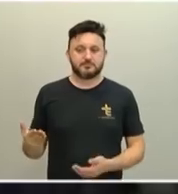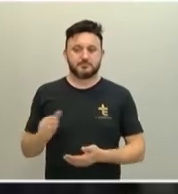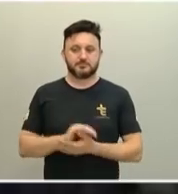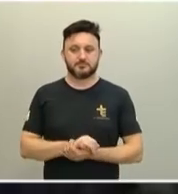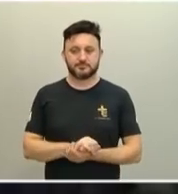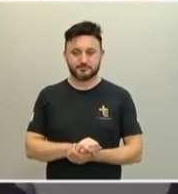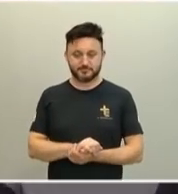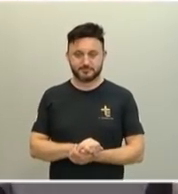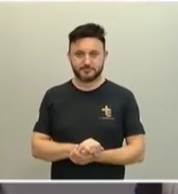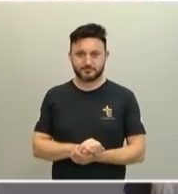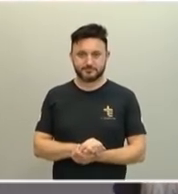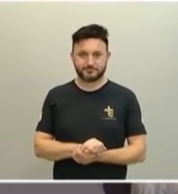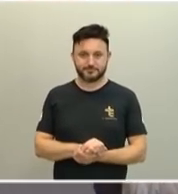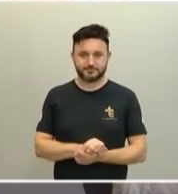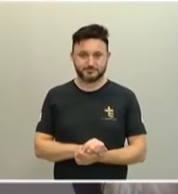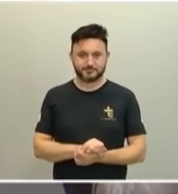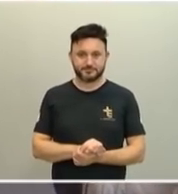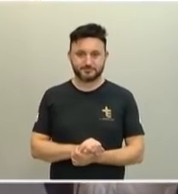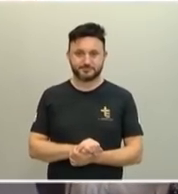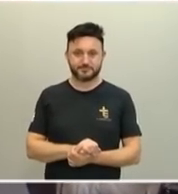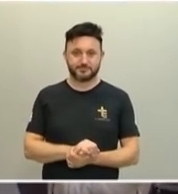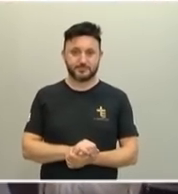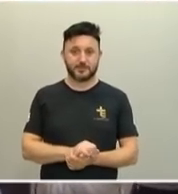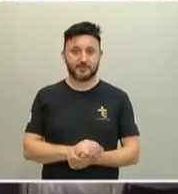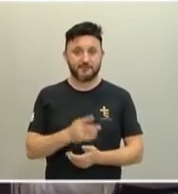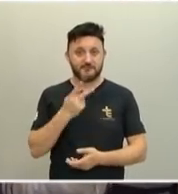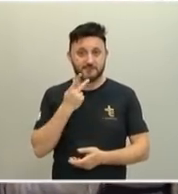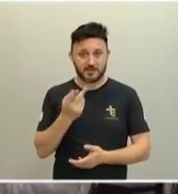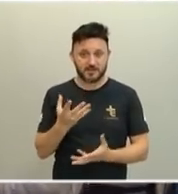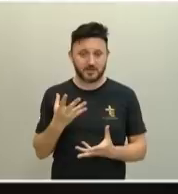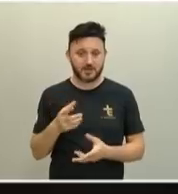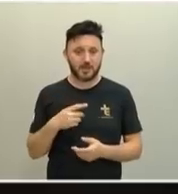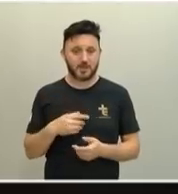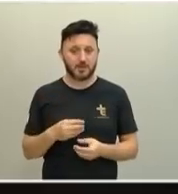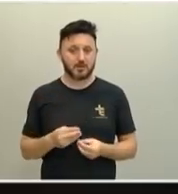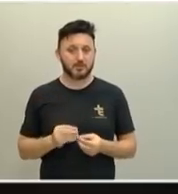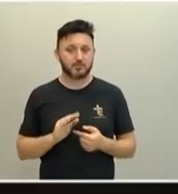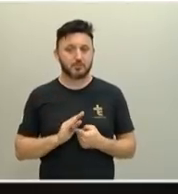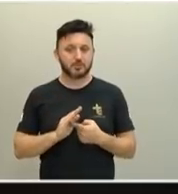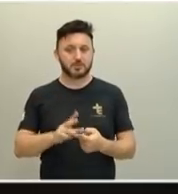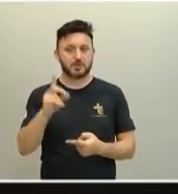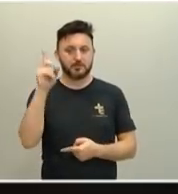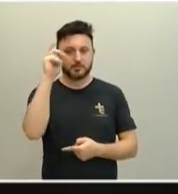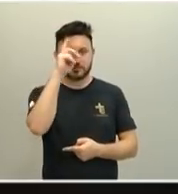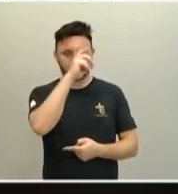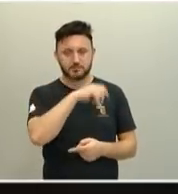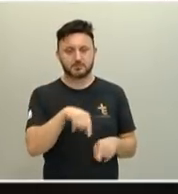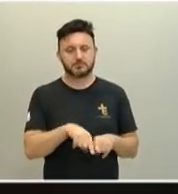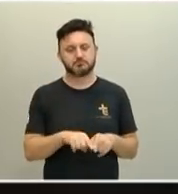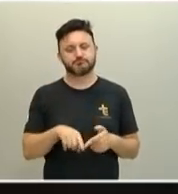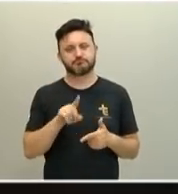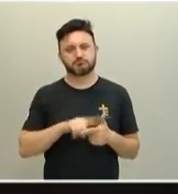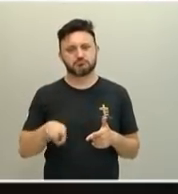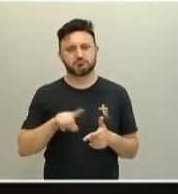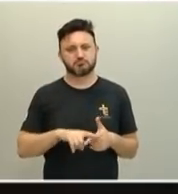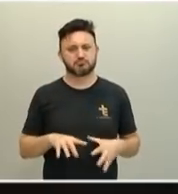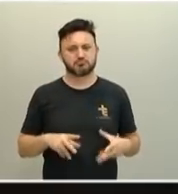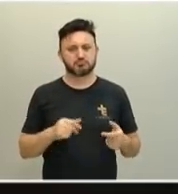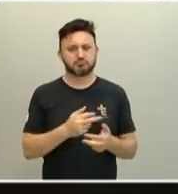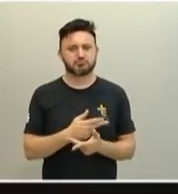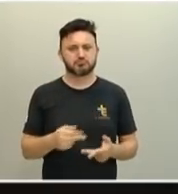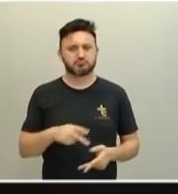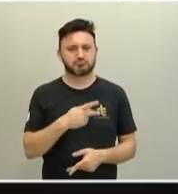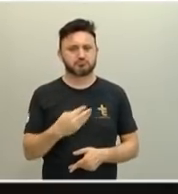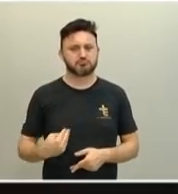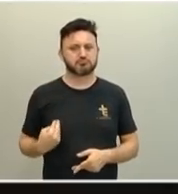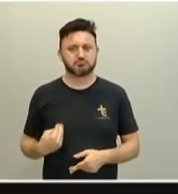41-3221-6060. Liga. Liga e fala, eu quero colocar meu deserto. Eu quero colocar aqui meu vale de ossos secos.